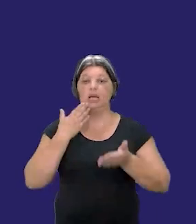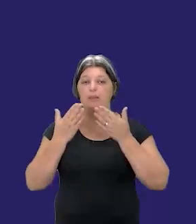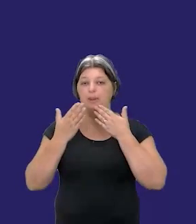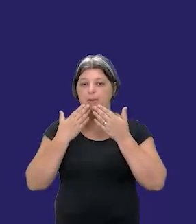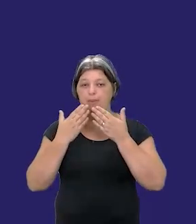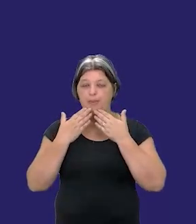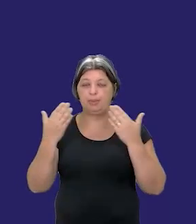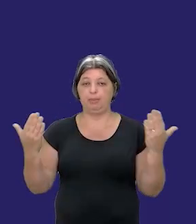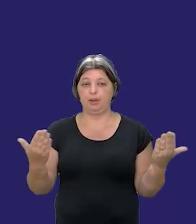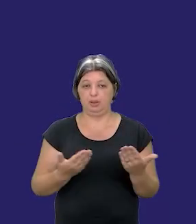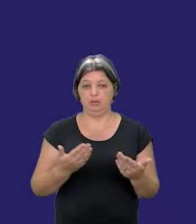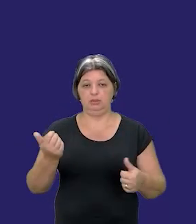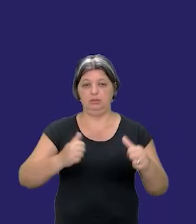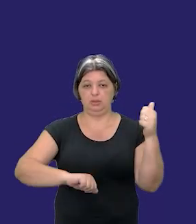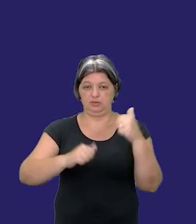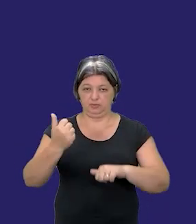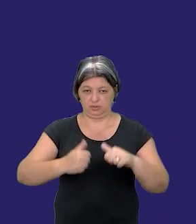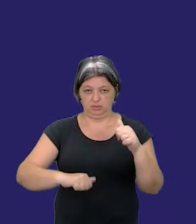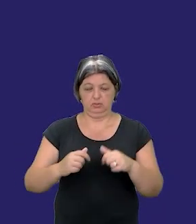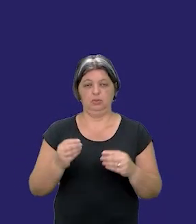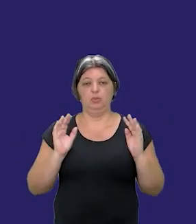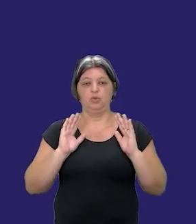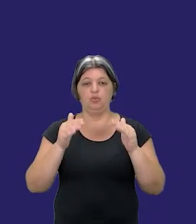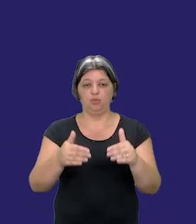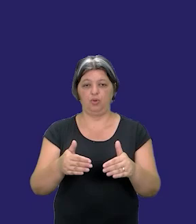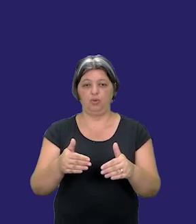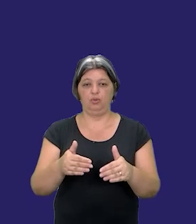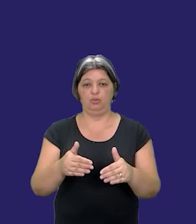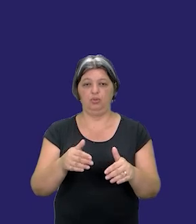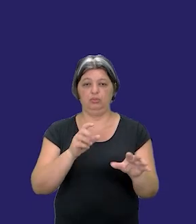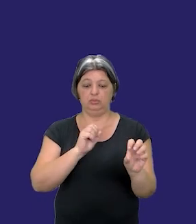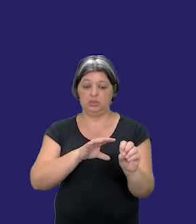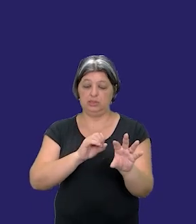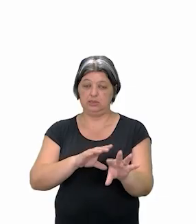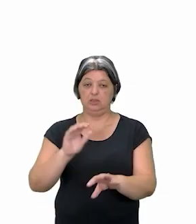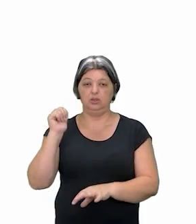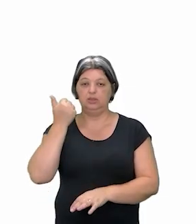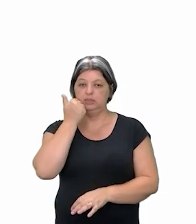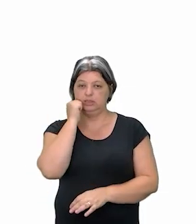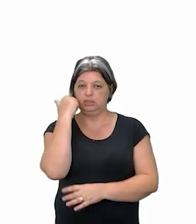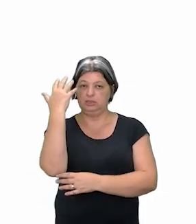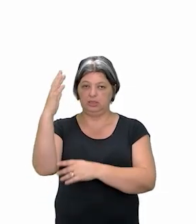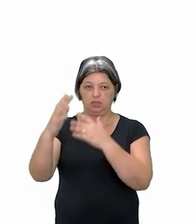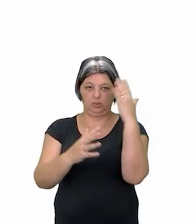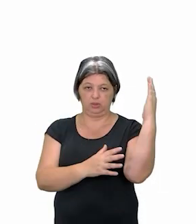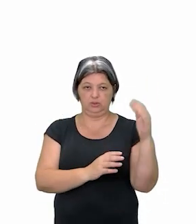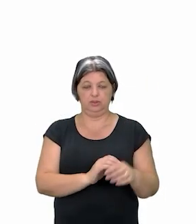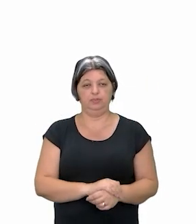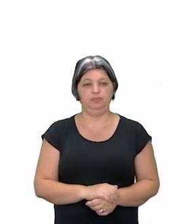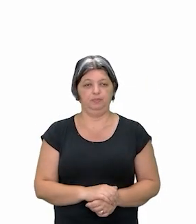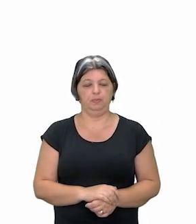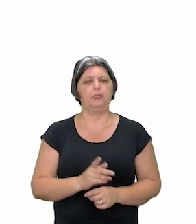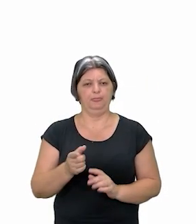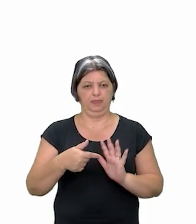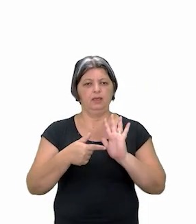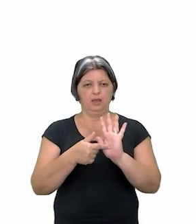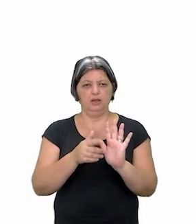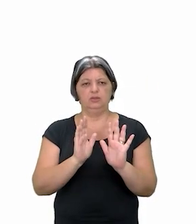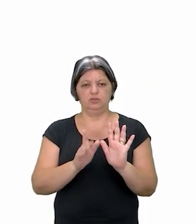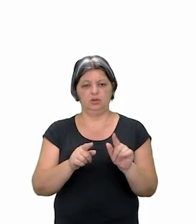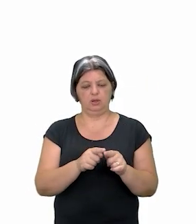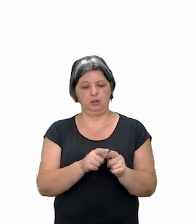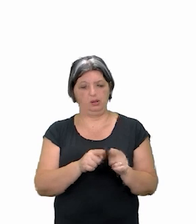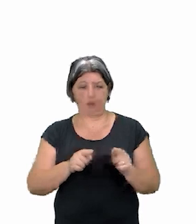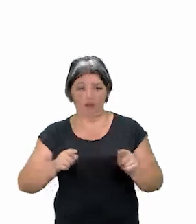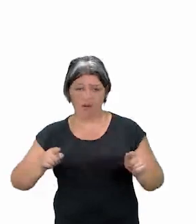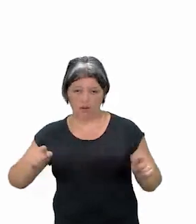mais sobre avaliação, com o foco aí no ensino de Ciências da Natureza. Já mostrei essa linha do